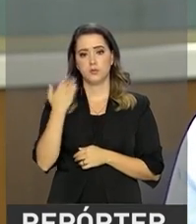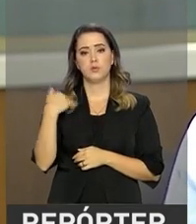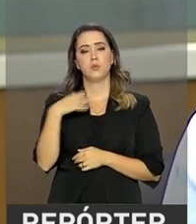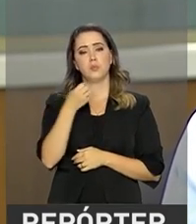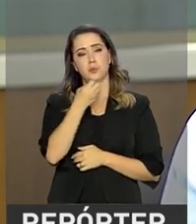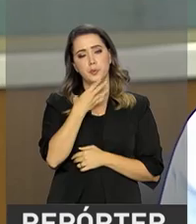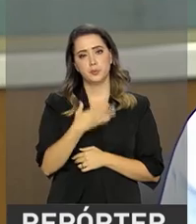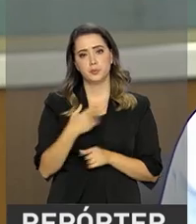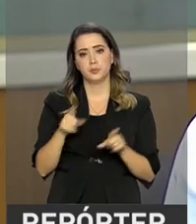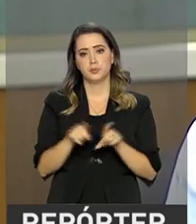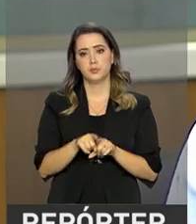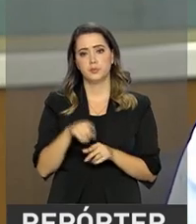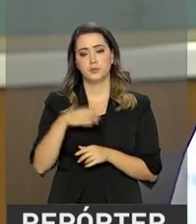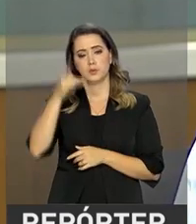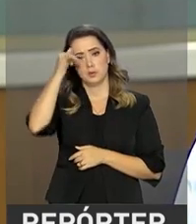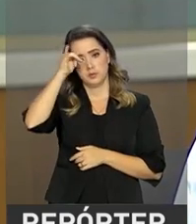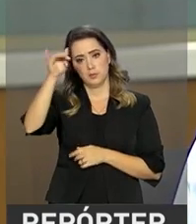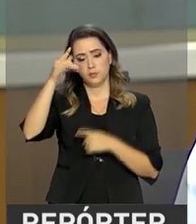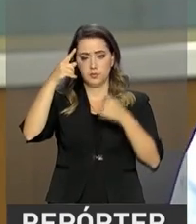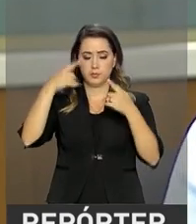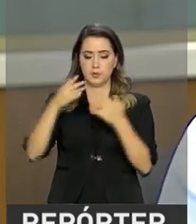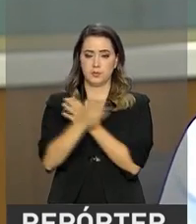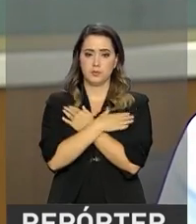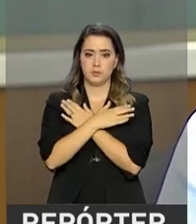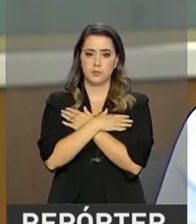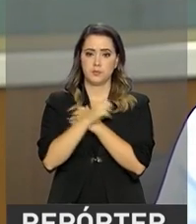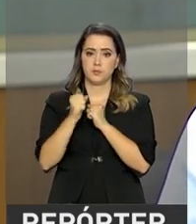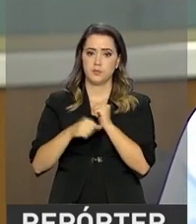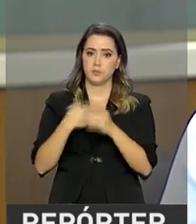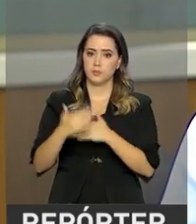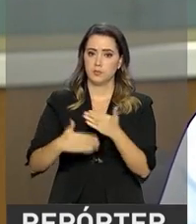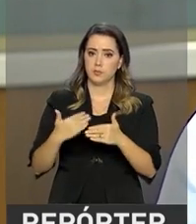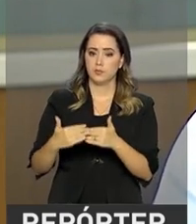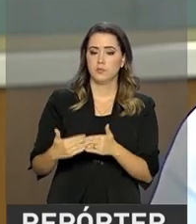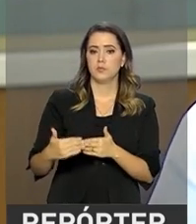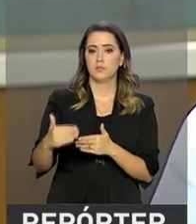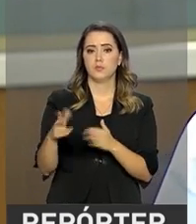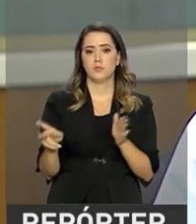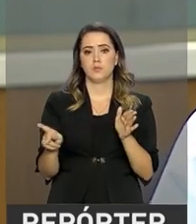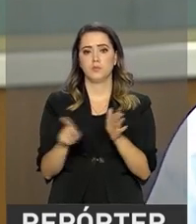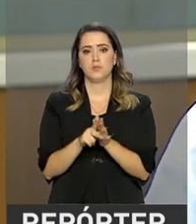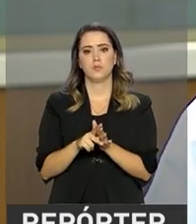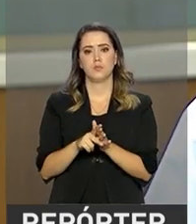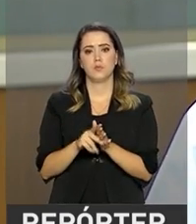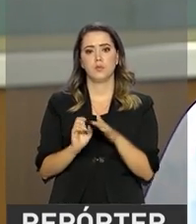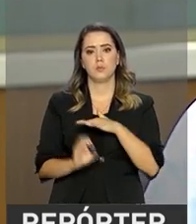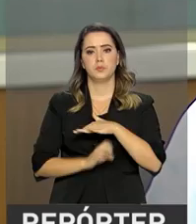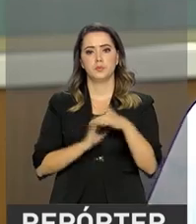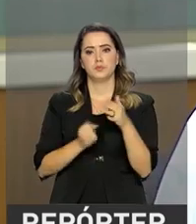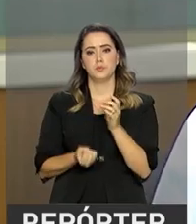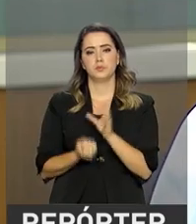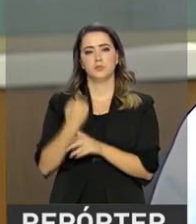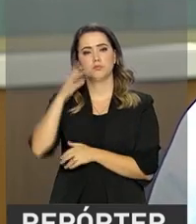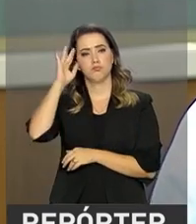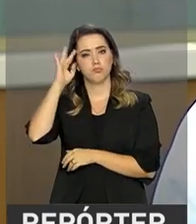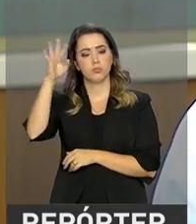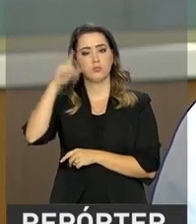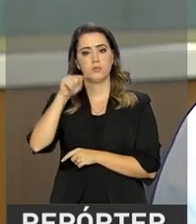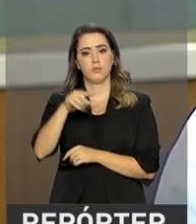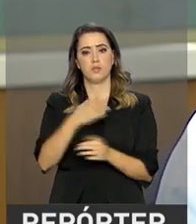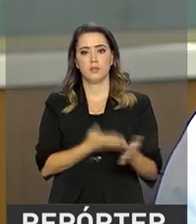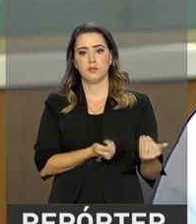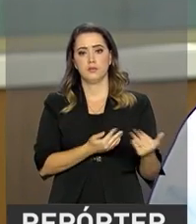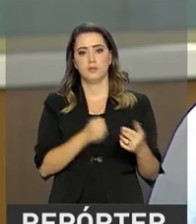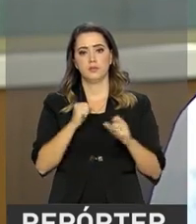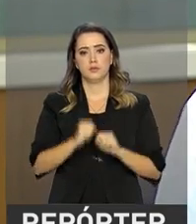favorável pra combater o desemprego possibilitar que através do próprio negócio da inovação da criatividade esses